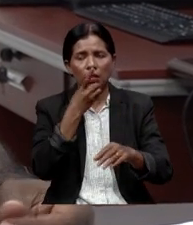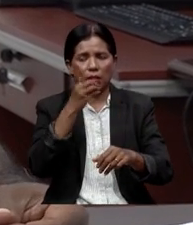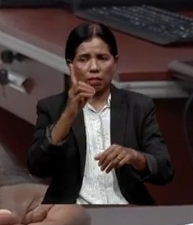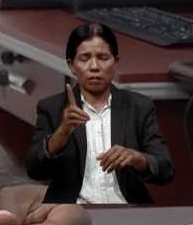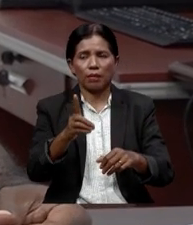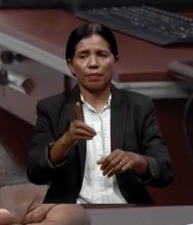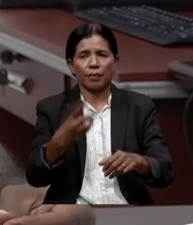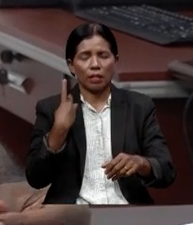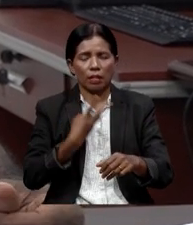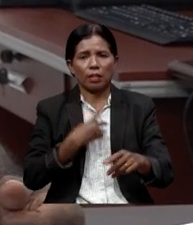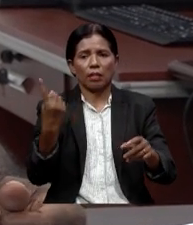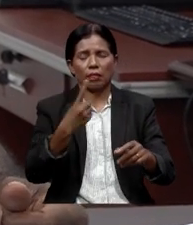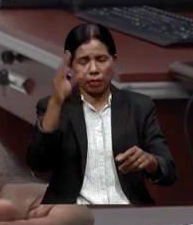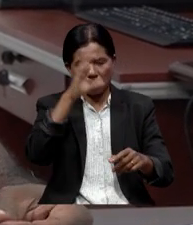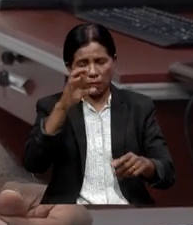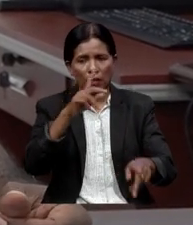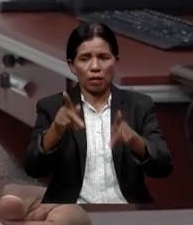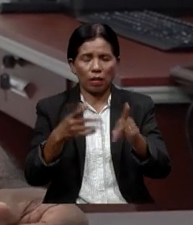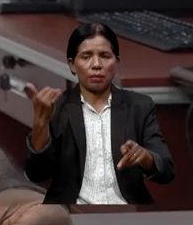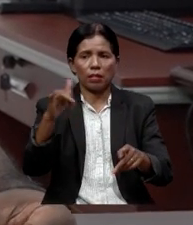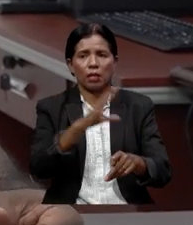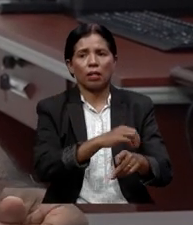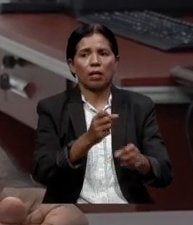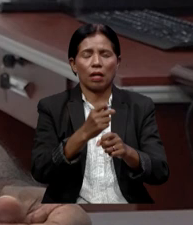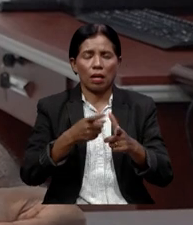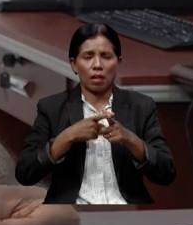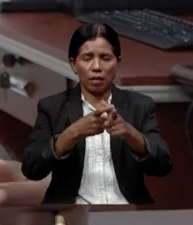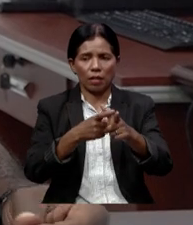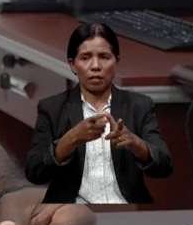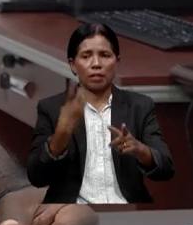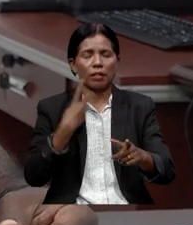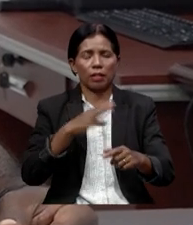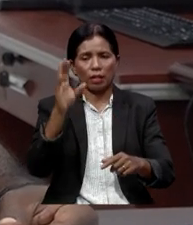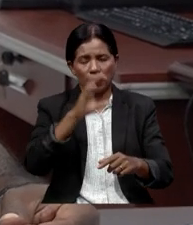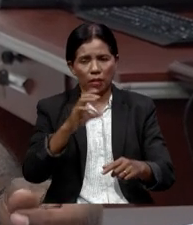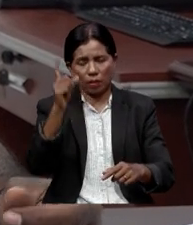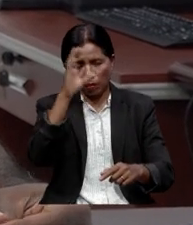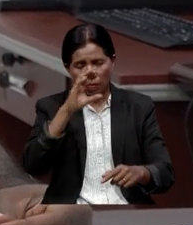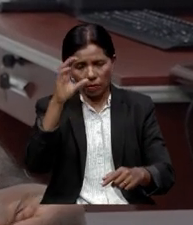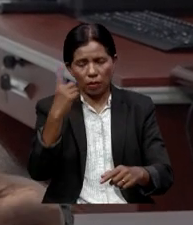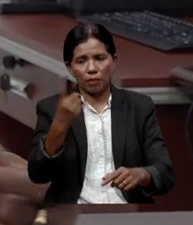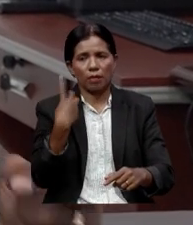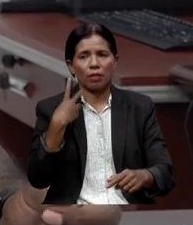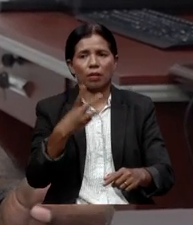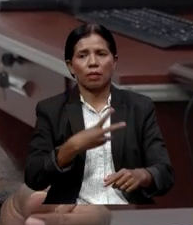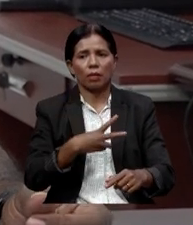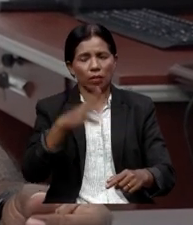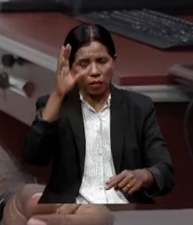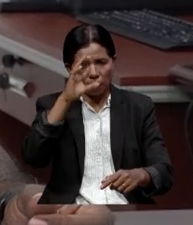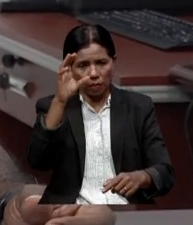na pata em buca suspeito sira nebe maka halai sesan, ita na pata em buca, ita arrume evidência ne para ita na pata em